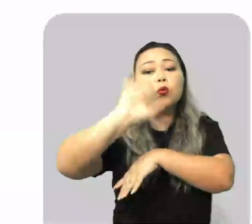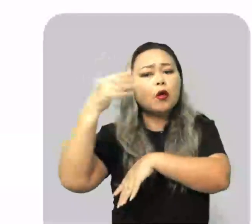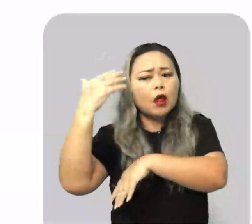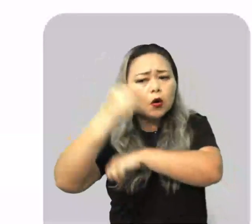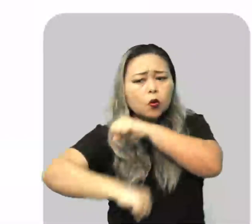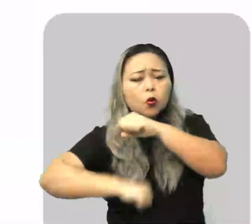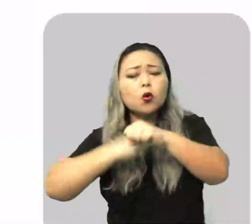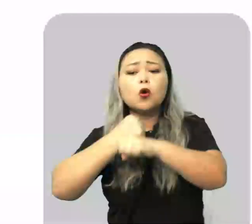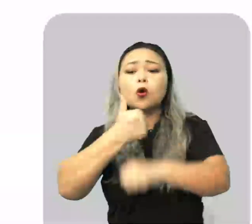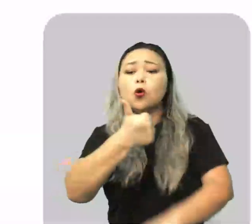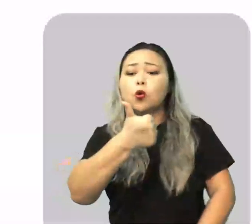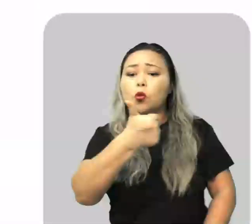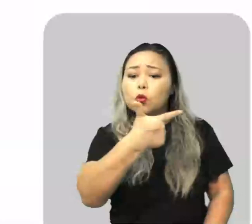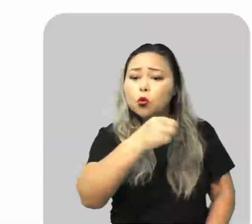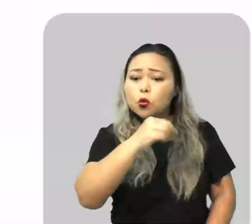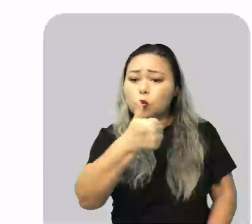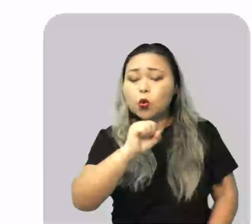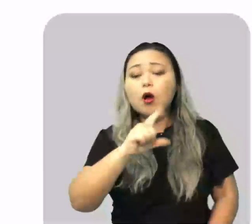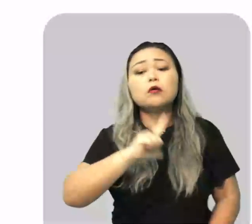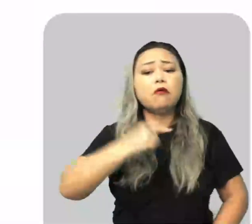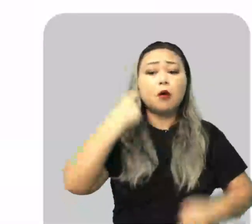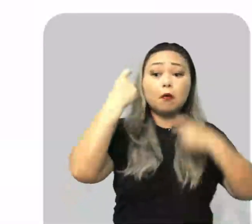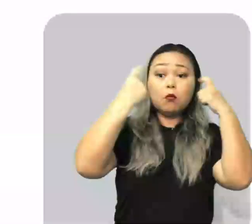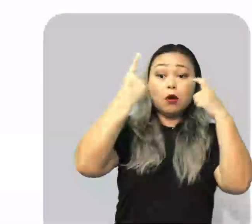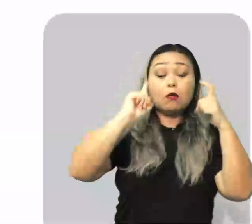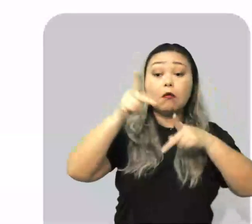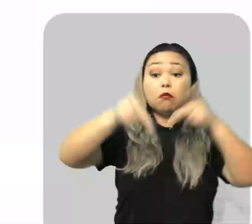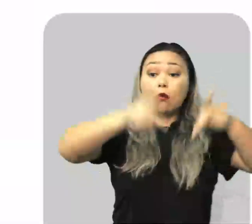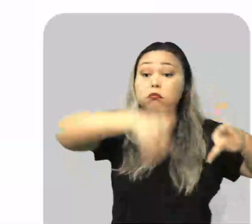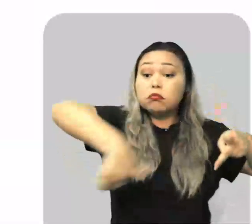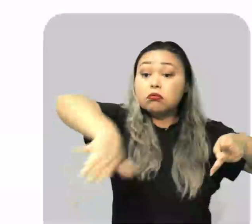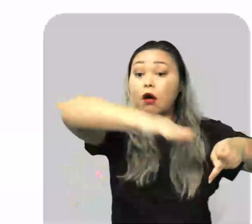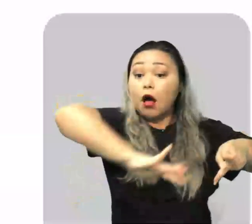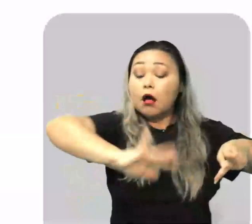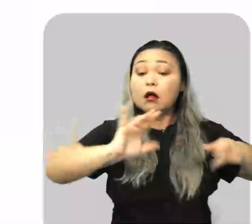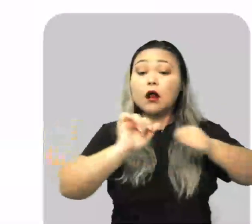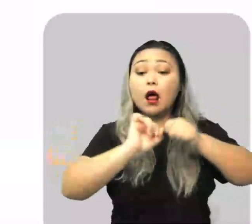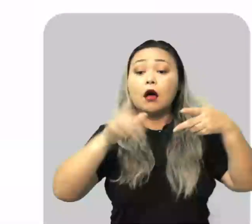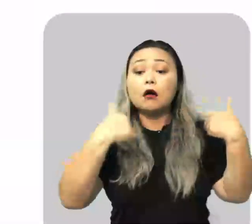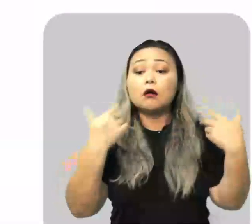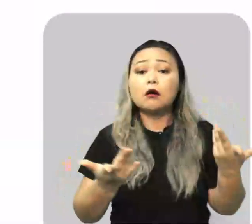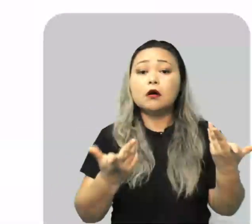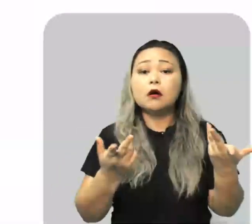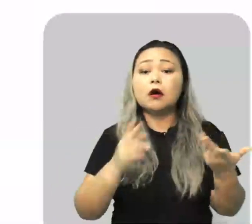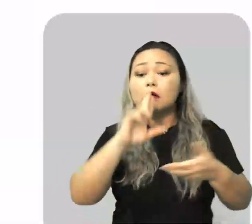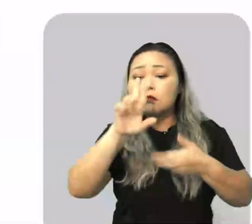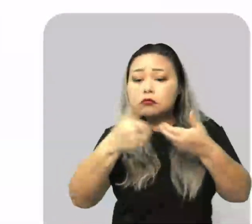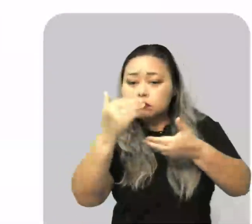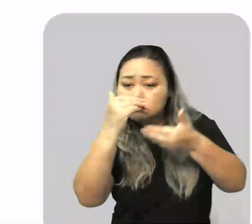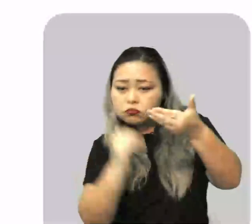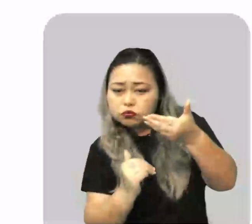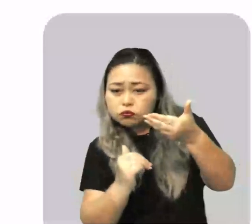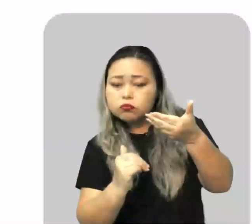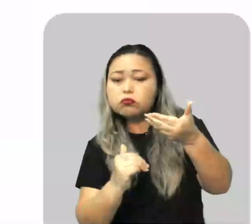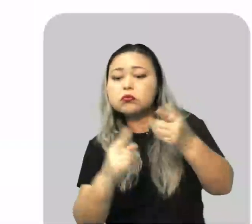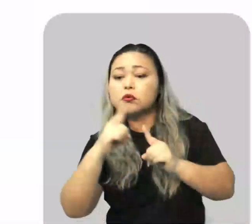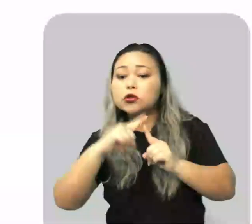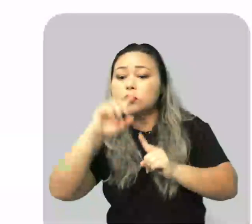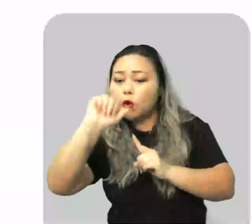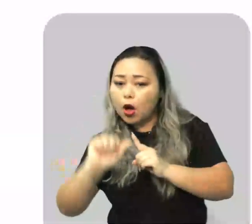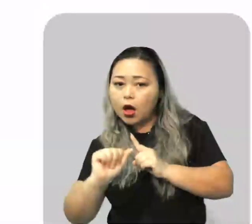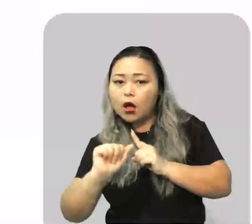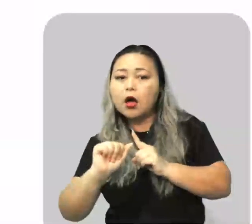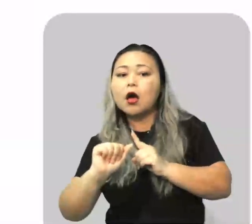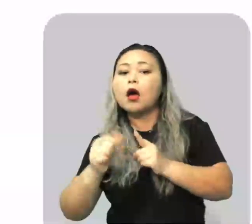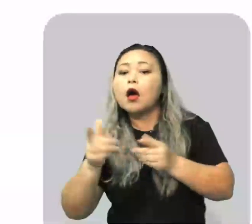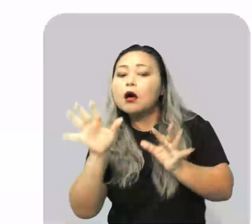né, bastante preocupação para toda a nossa população, tá? Um subtipo do influenza vírus do tipo A.